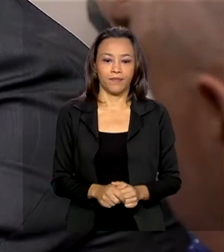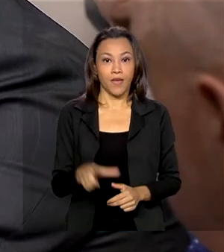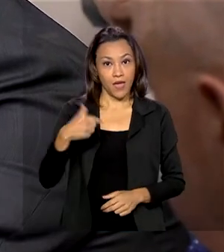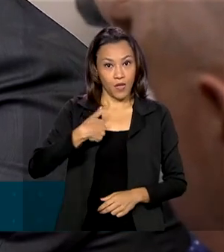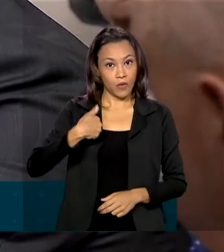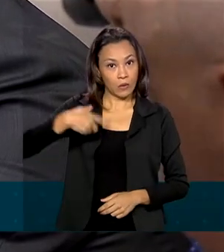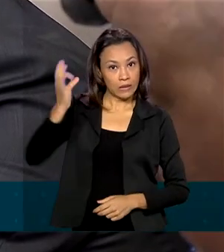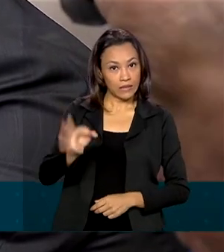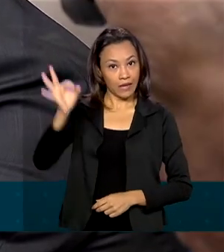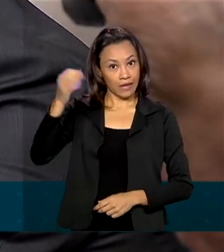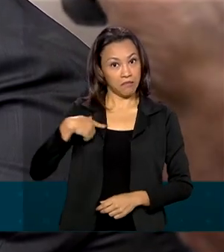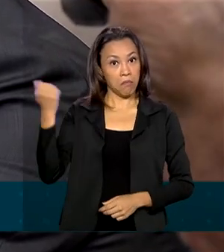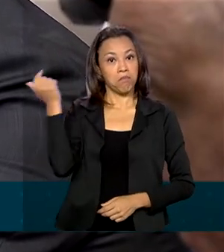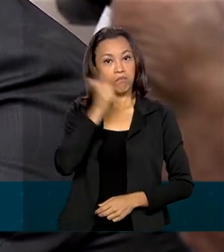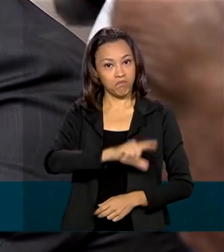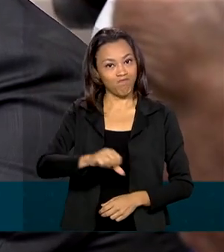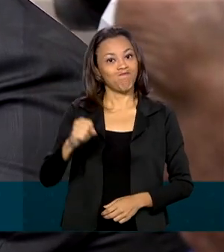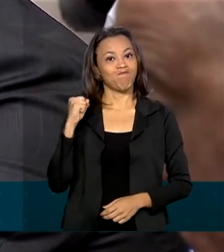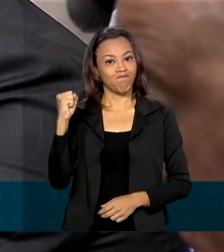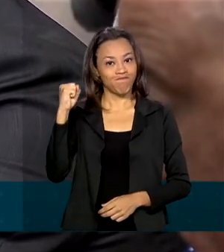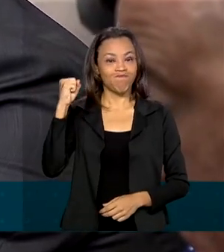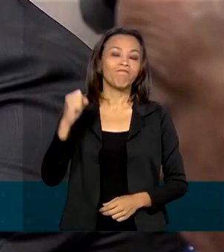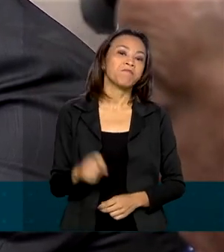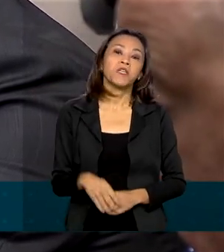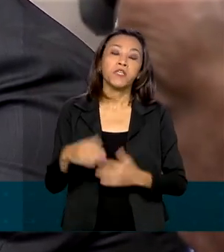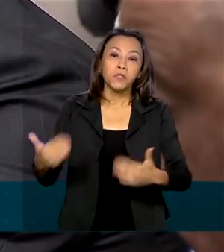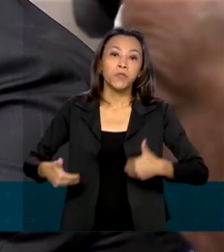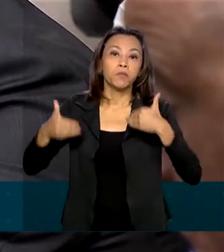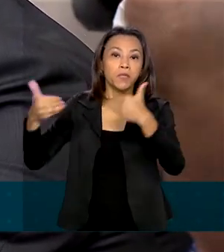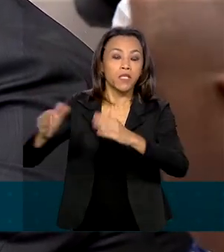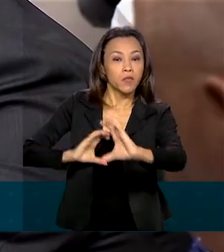uma iniciativa vitoriosa do Ministério